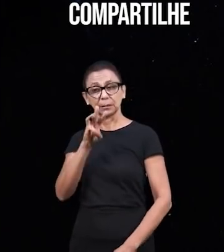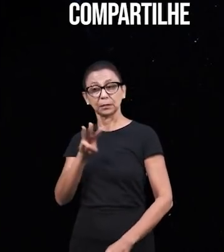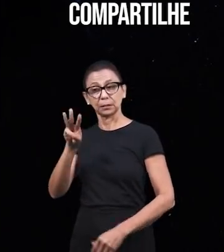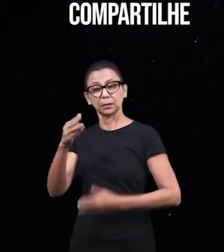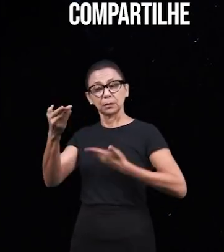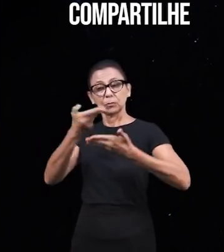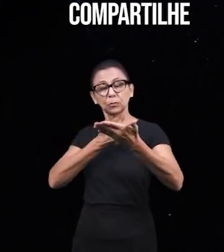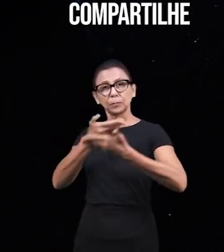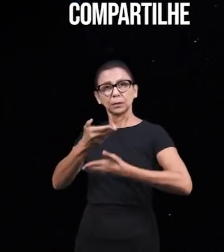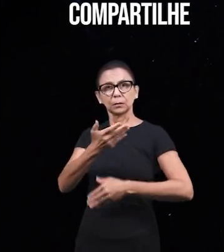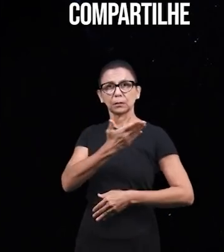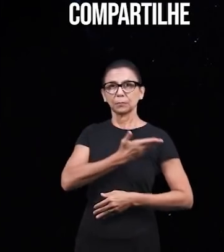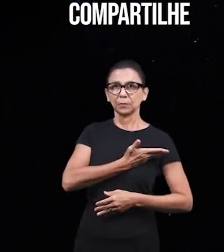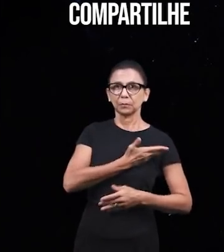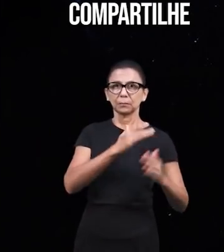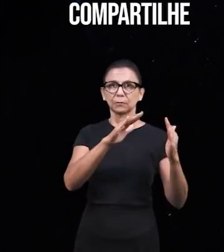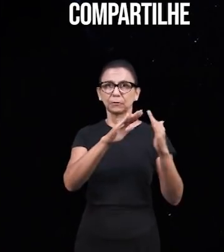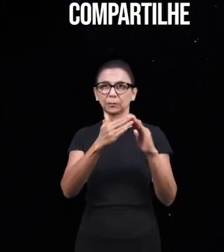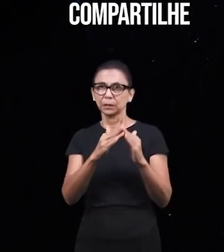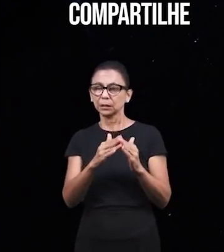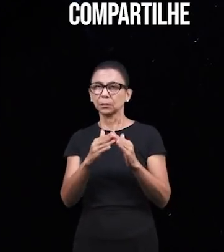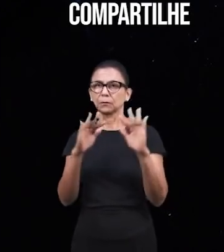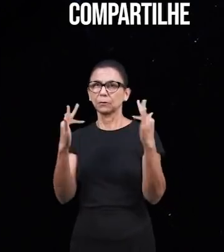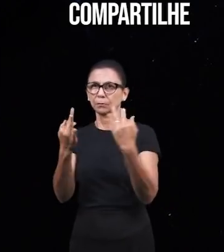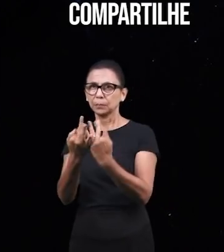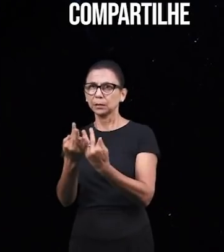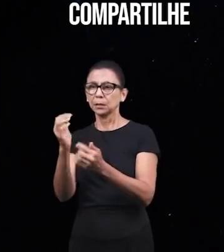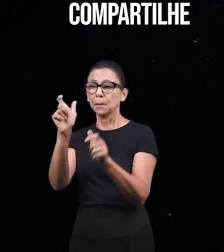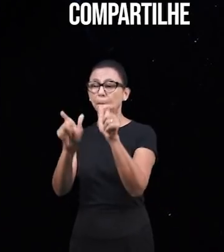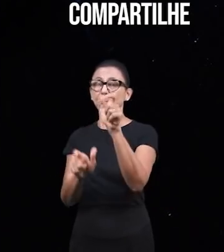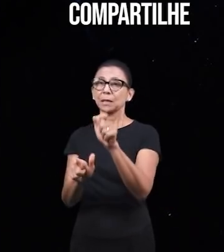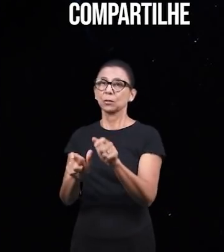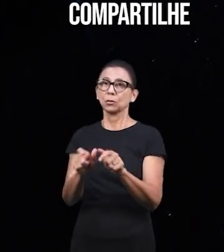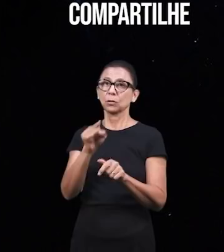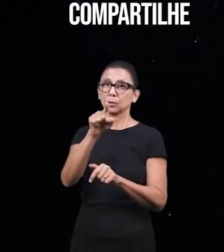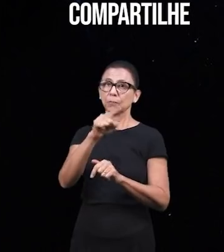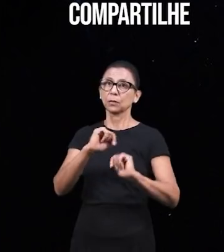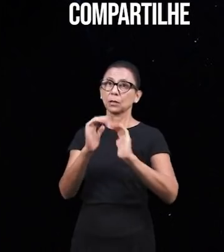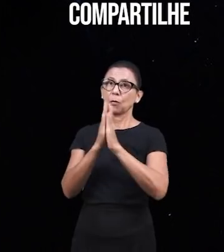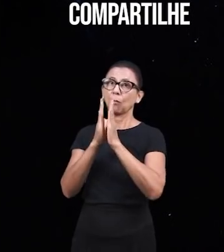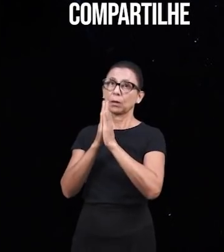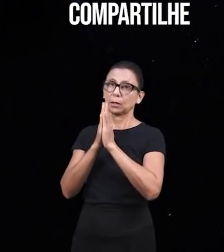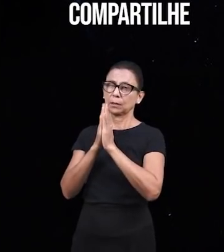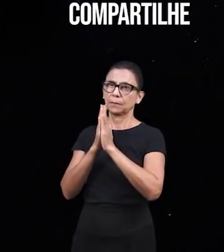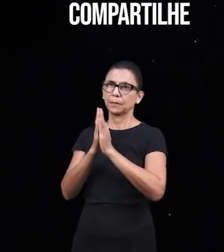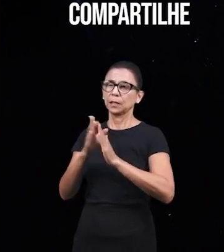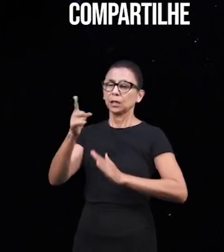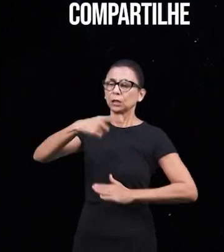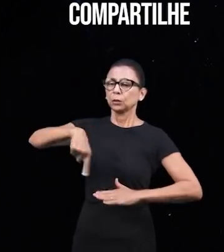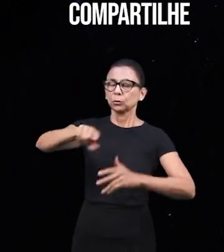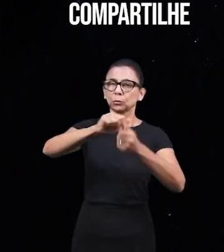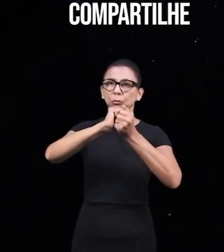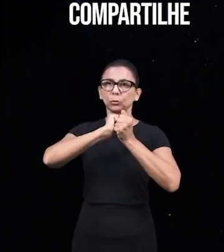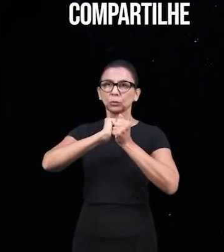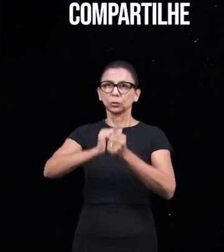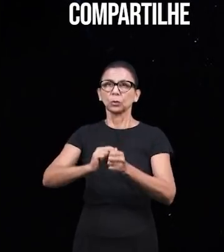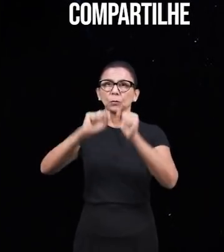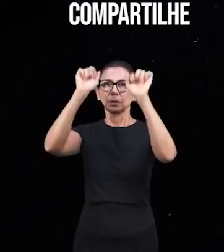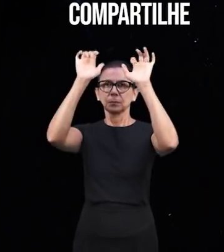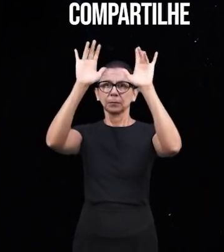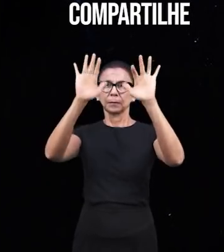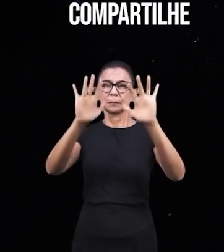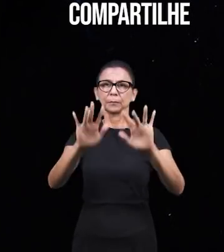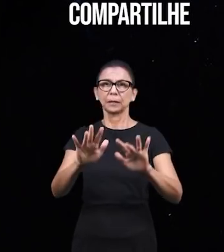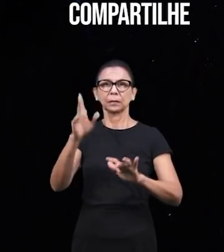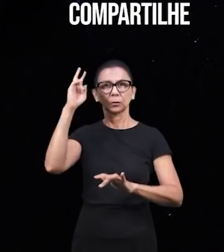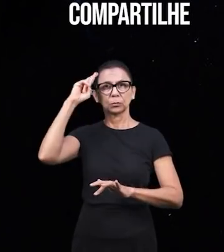amigos, vizinhos, parentes, pessoas por quem você está orando. E juntos receberemos uma grande bênção do Senhor.